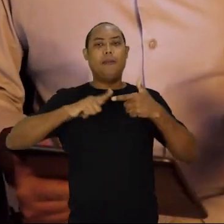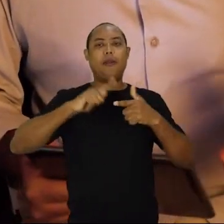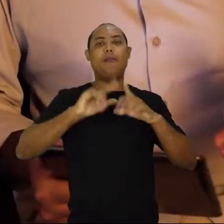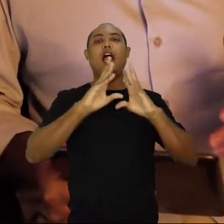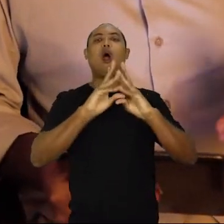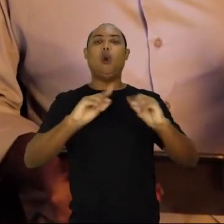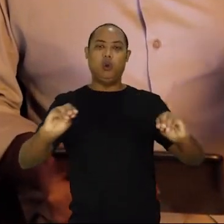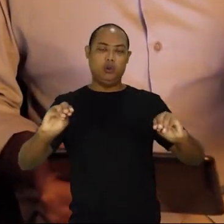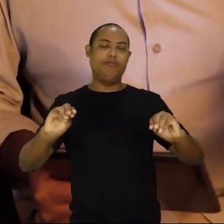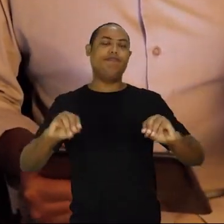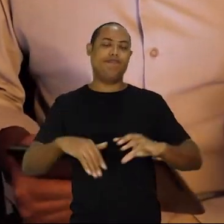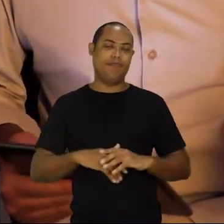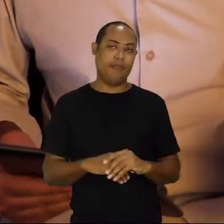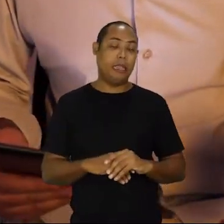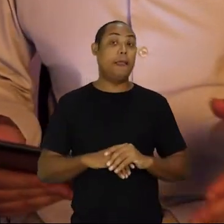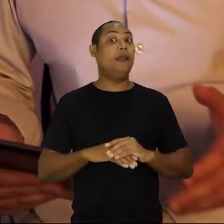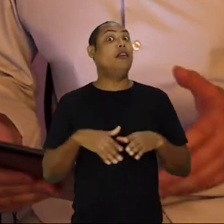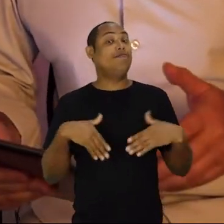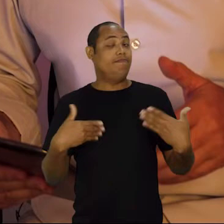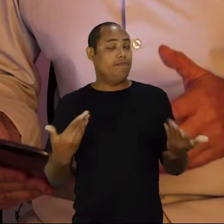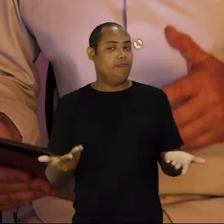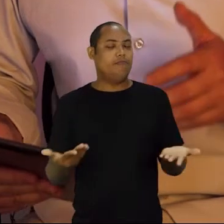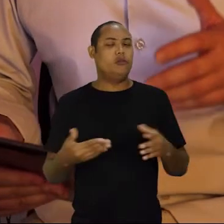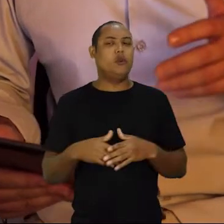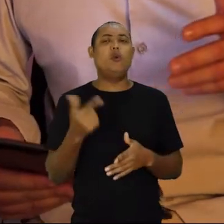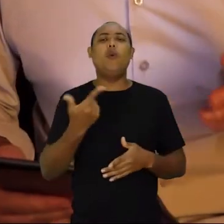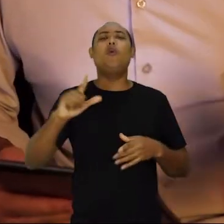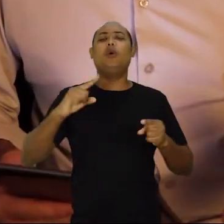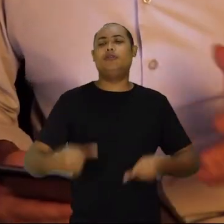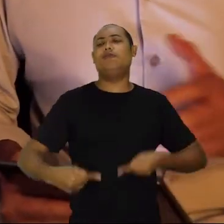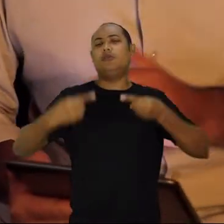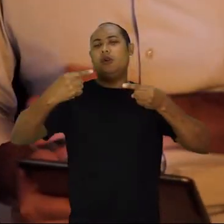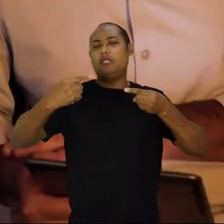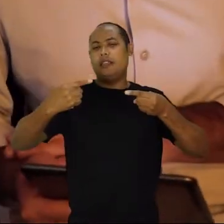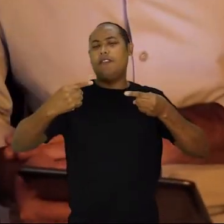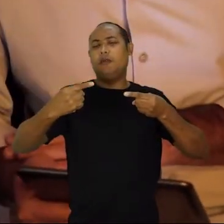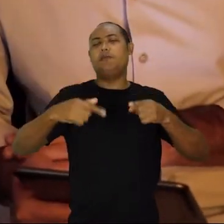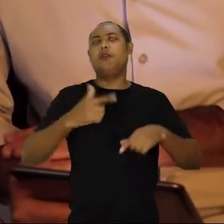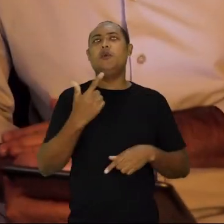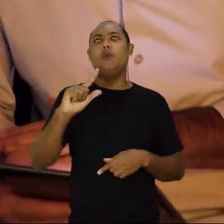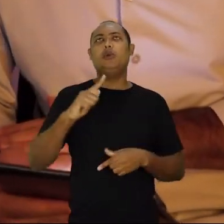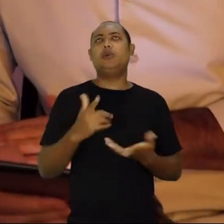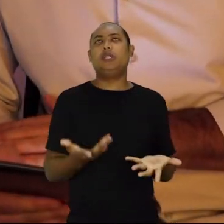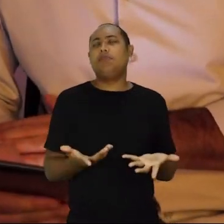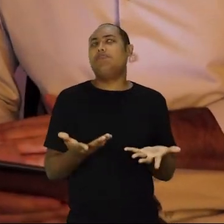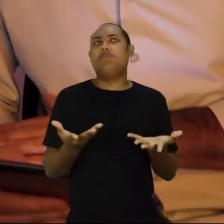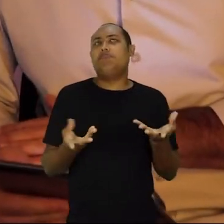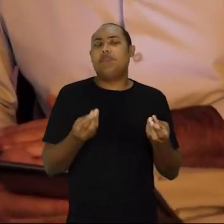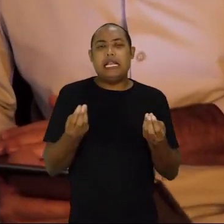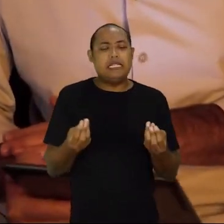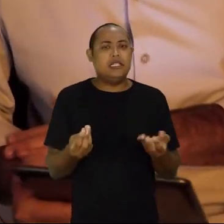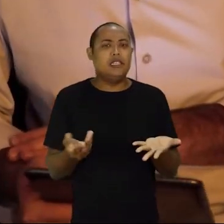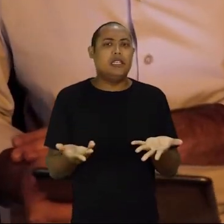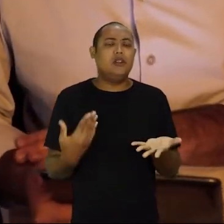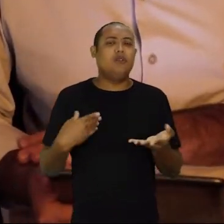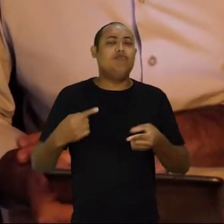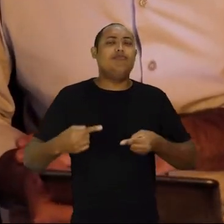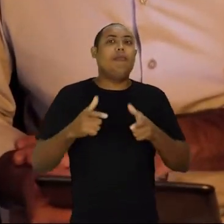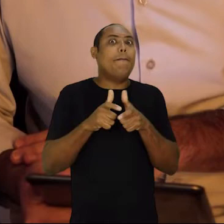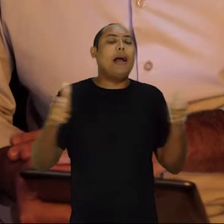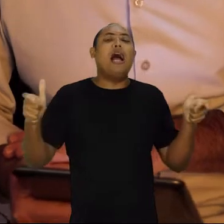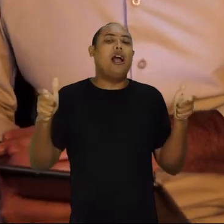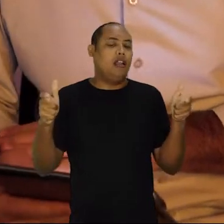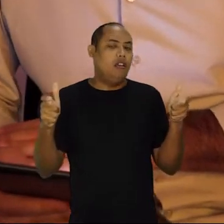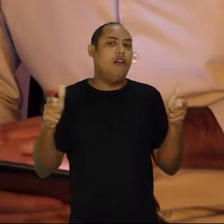contexto de pandemia. E colocaria também como talvez aquele que foi o